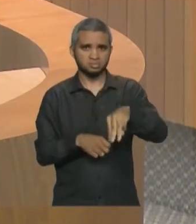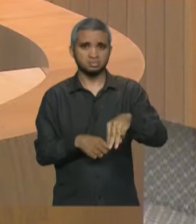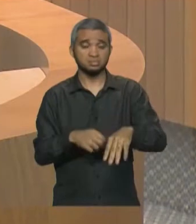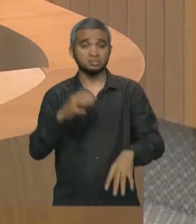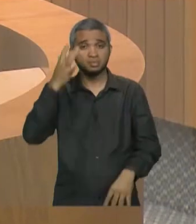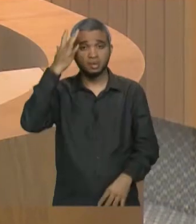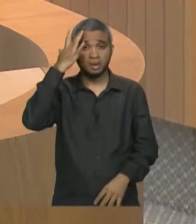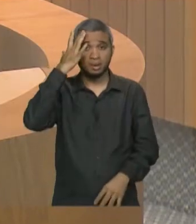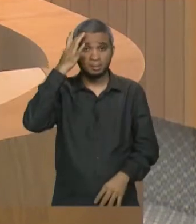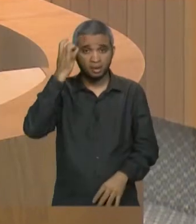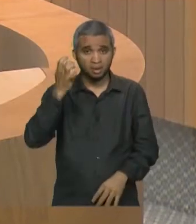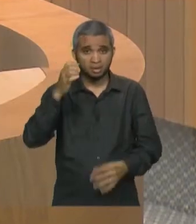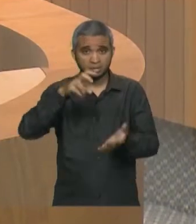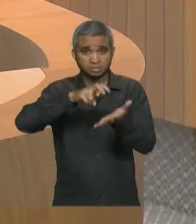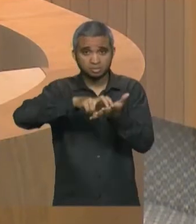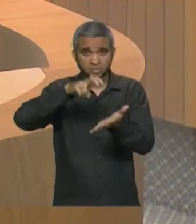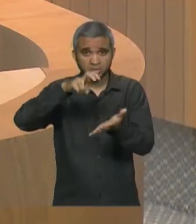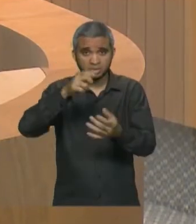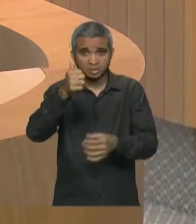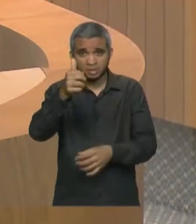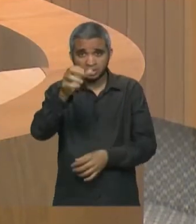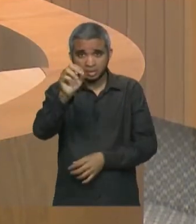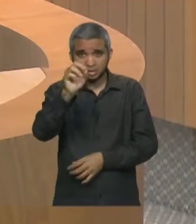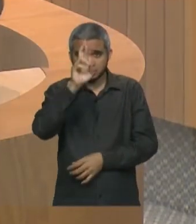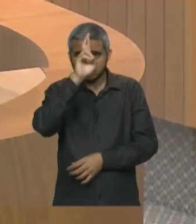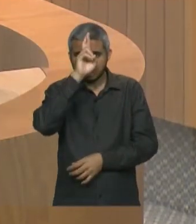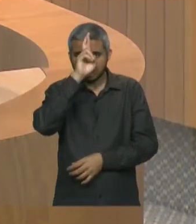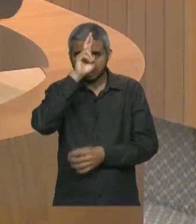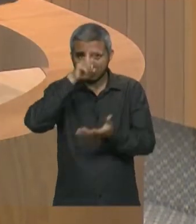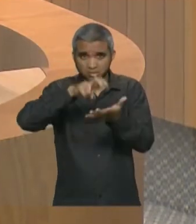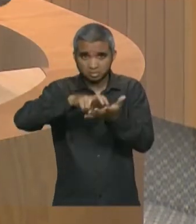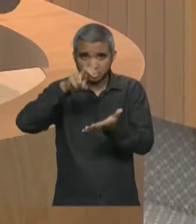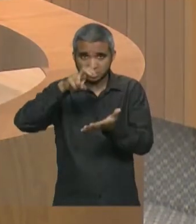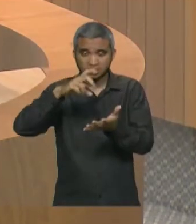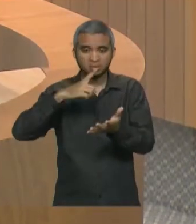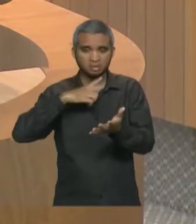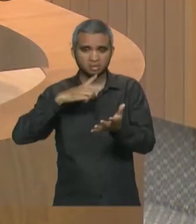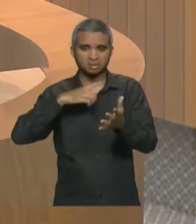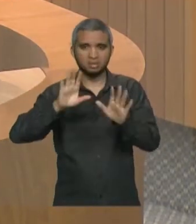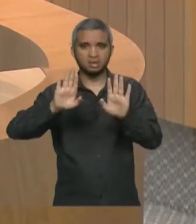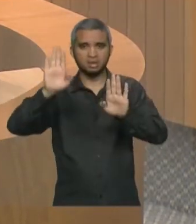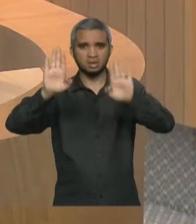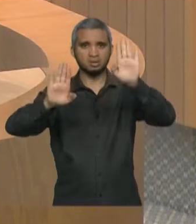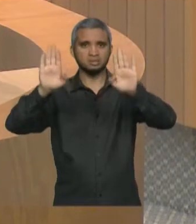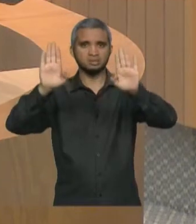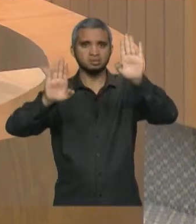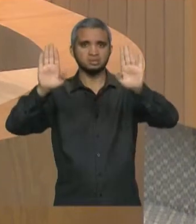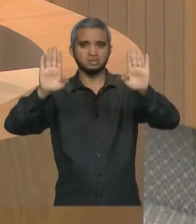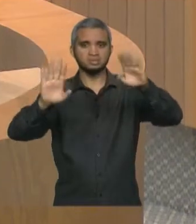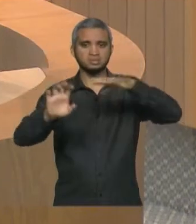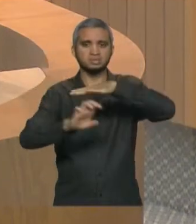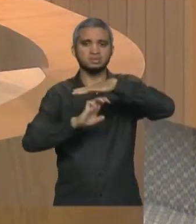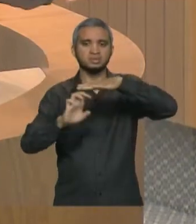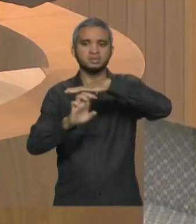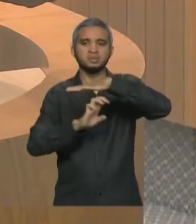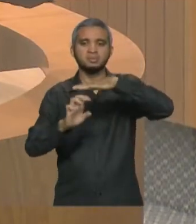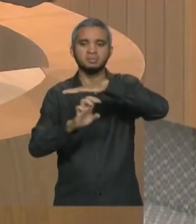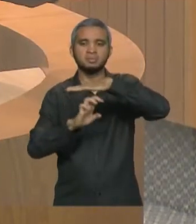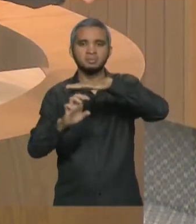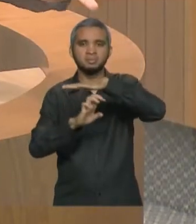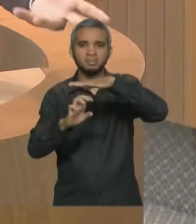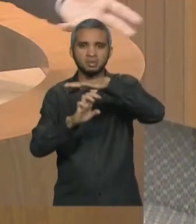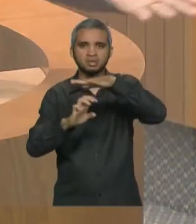horas, teremos a licitação para a contratação da empresa que vai montar o mosaico de ornamentação de